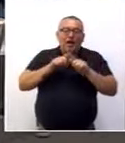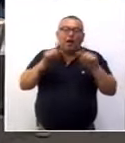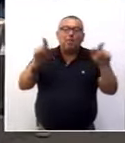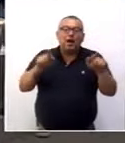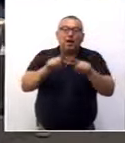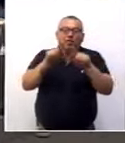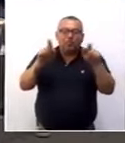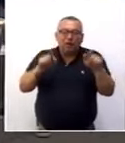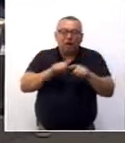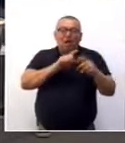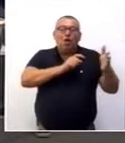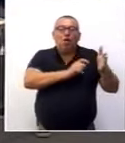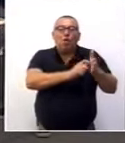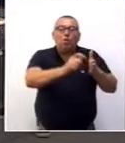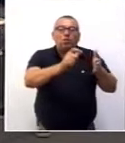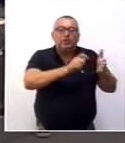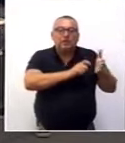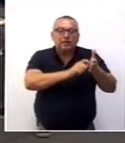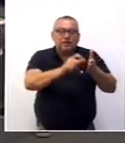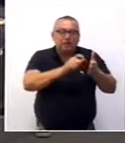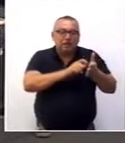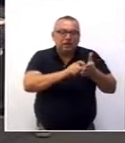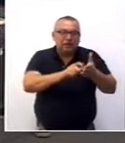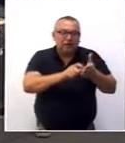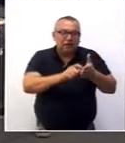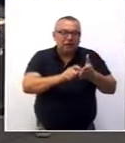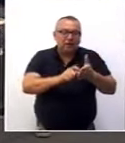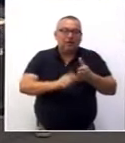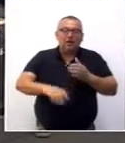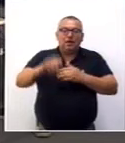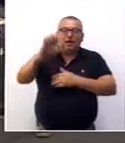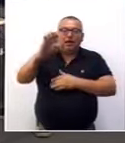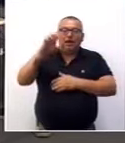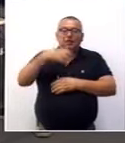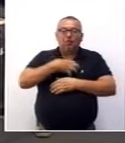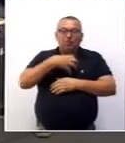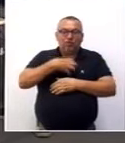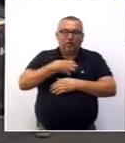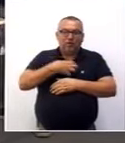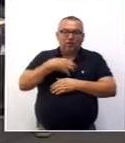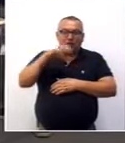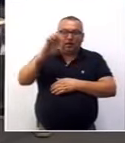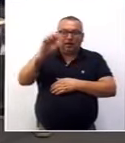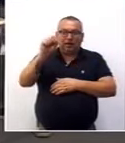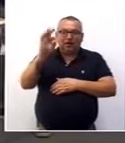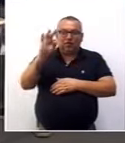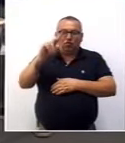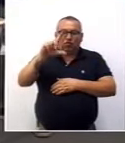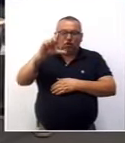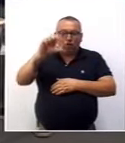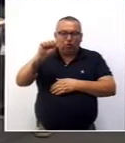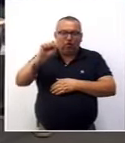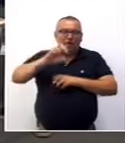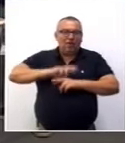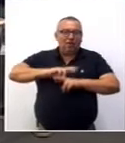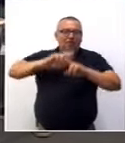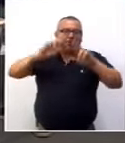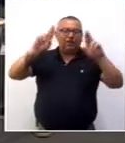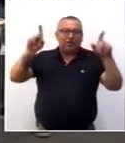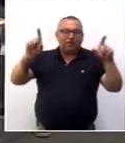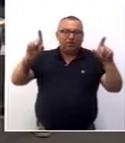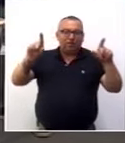gramática, conceito, sentidos diferentes, e coloca a Nayara também aqui, vou aproveitar que a Nayara